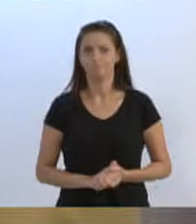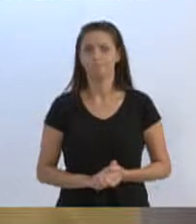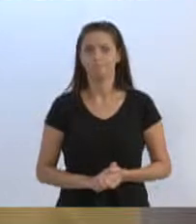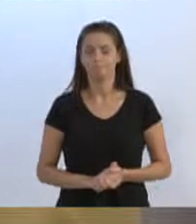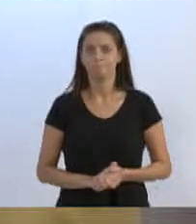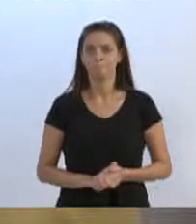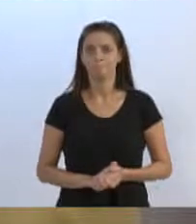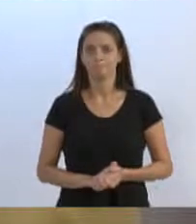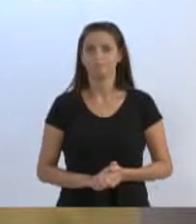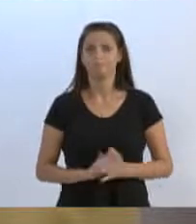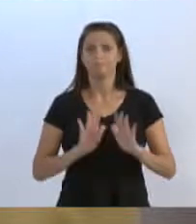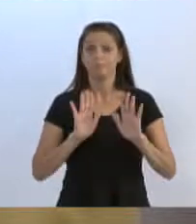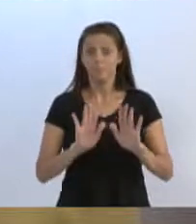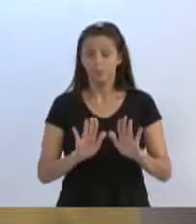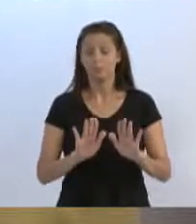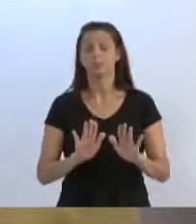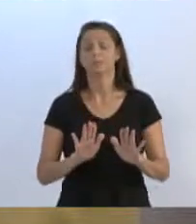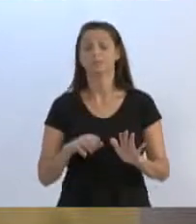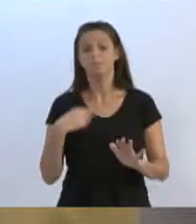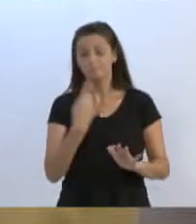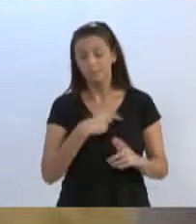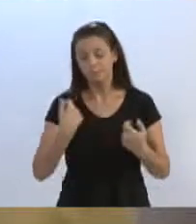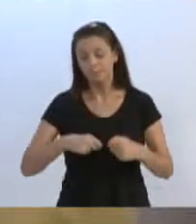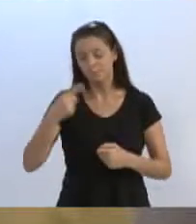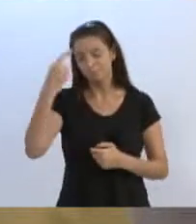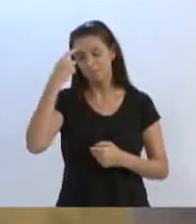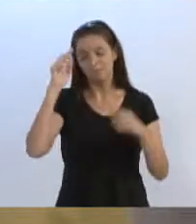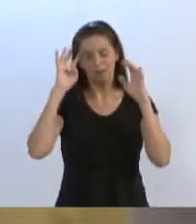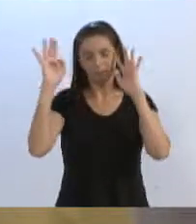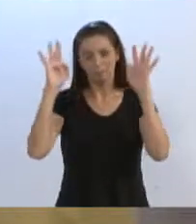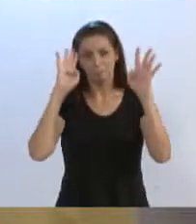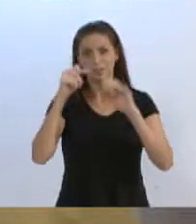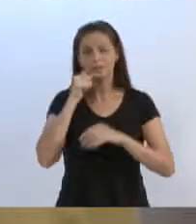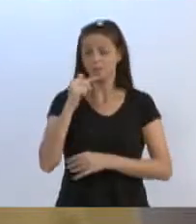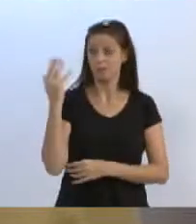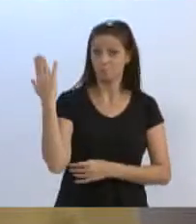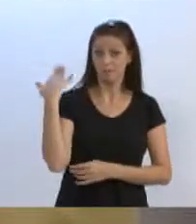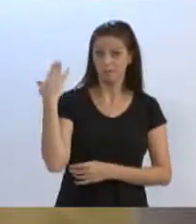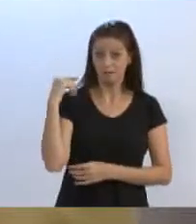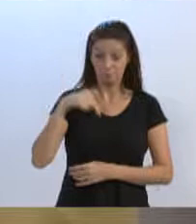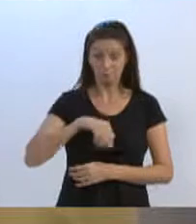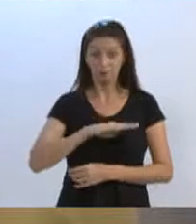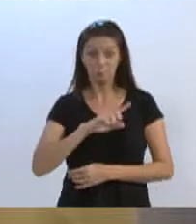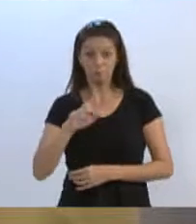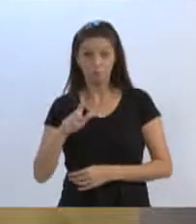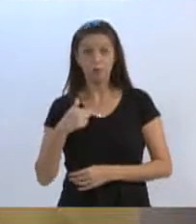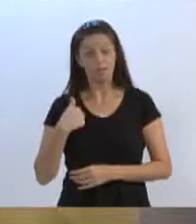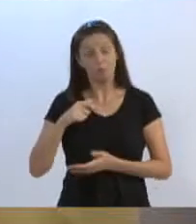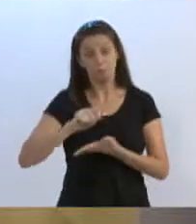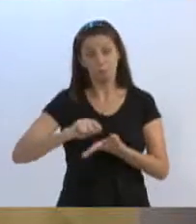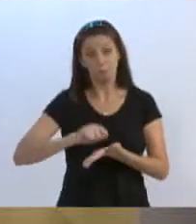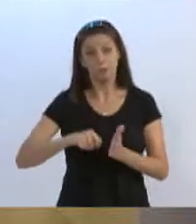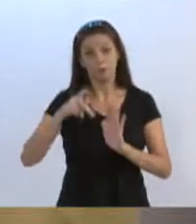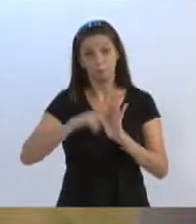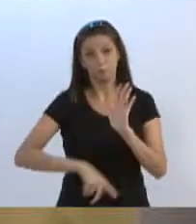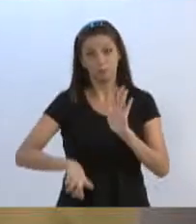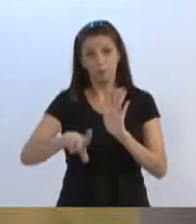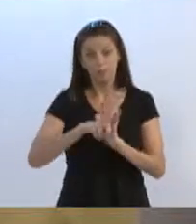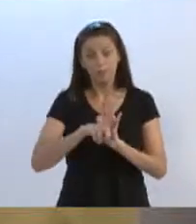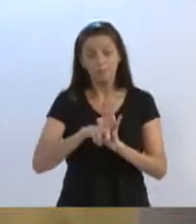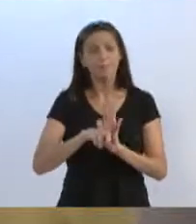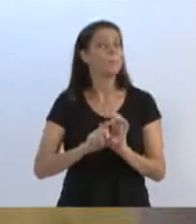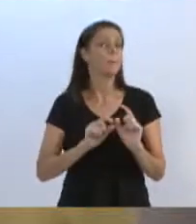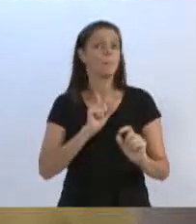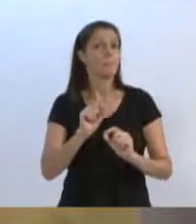nós fazermos uma reflexão na semana passada aqui em blumenau inclusive um projeto de lei de minha autoria que nós